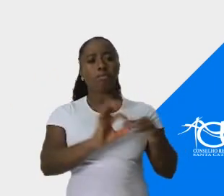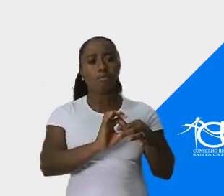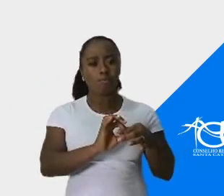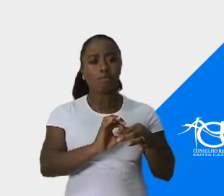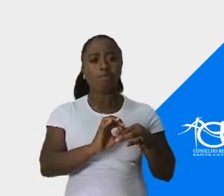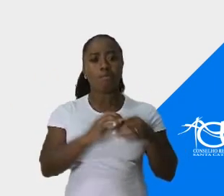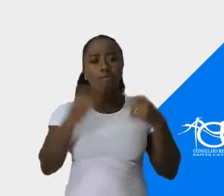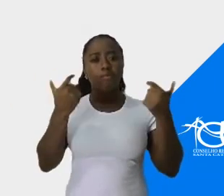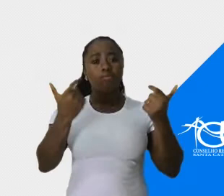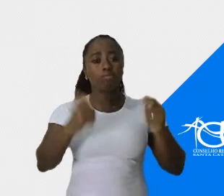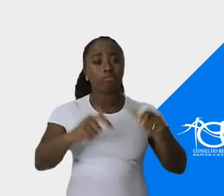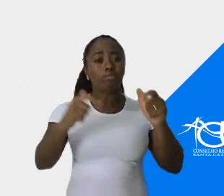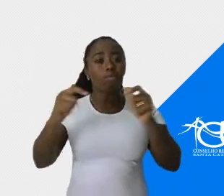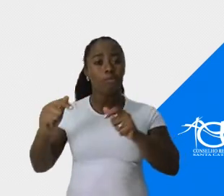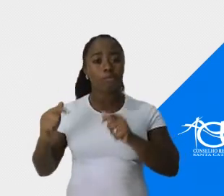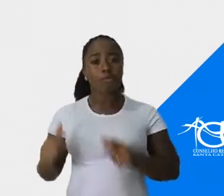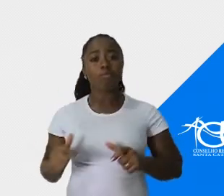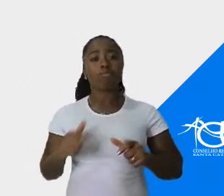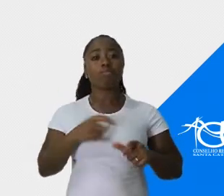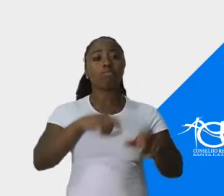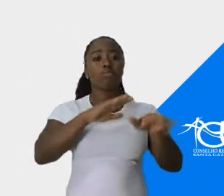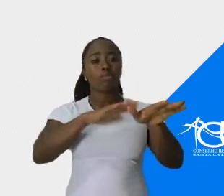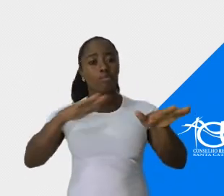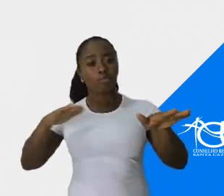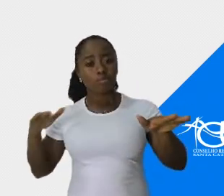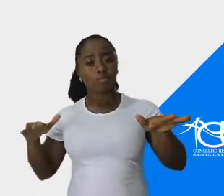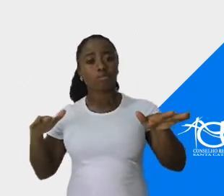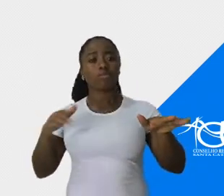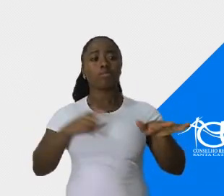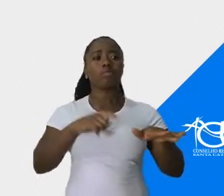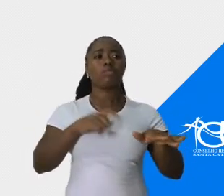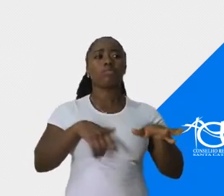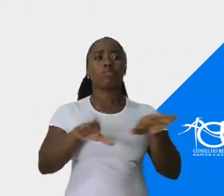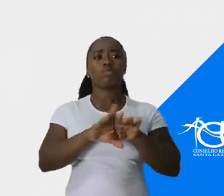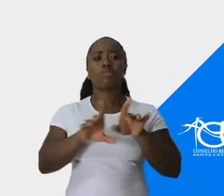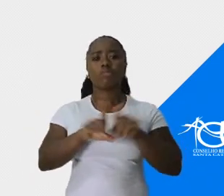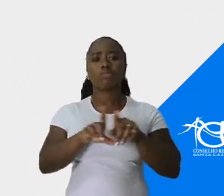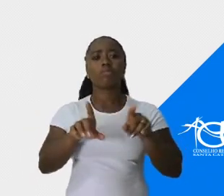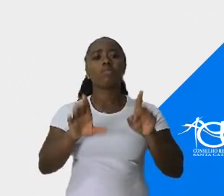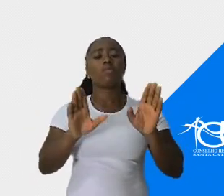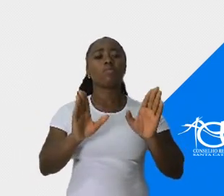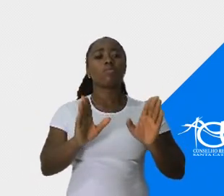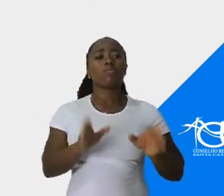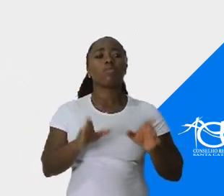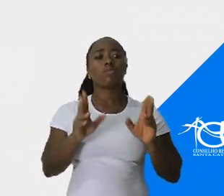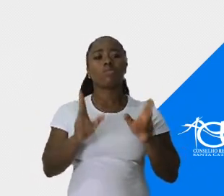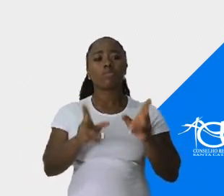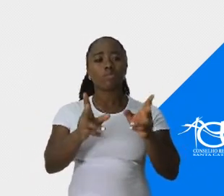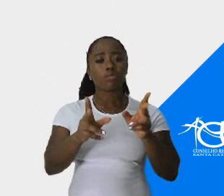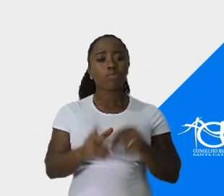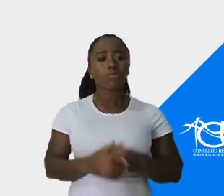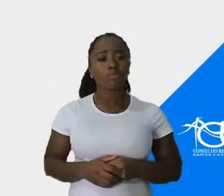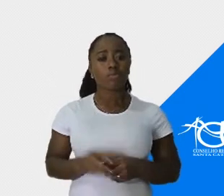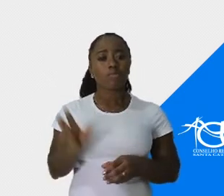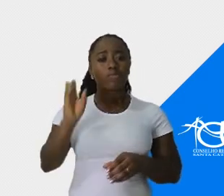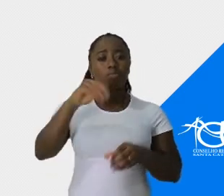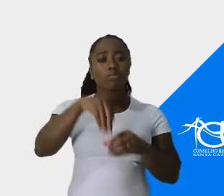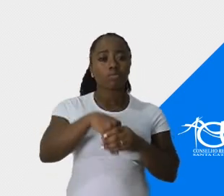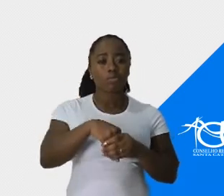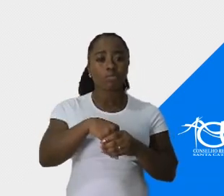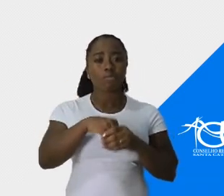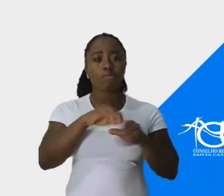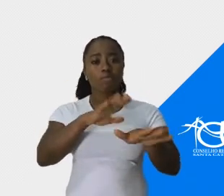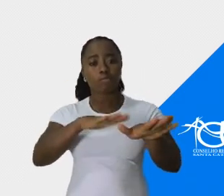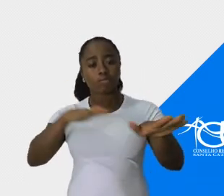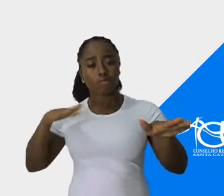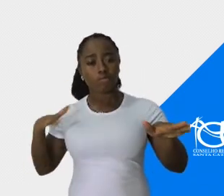trânsito, que significa os chamados distratores, né, muito presentes no ambiente de trânsito, os estressores, as emergências, as urgências, a